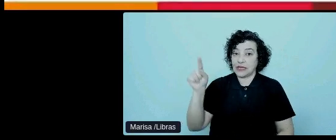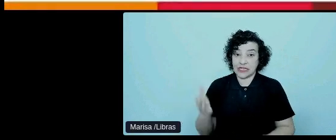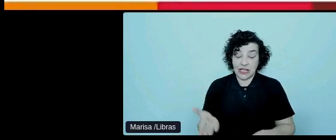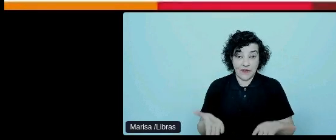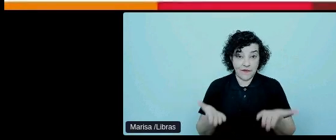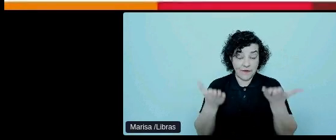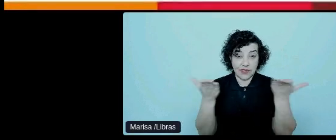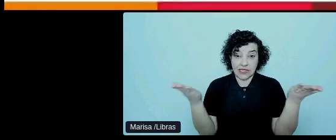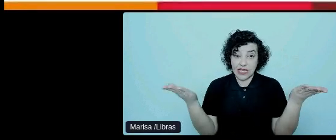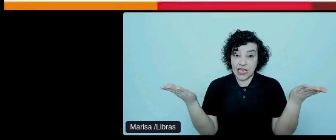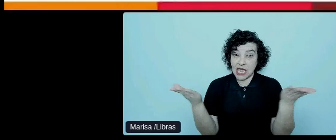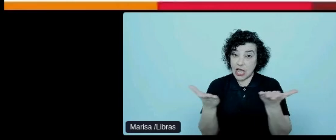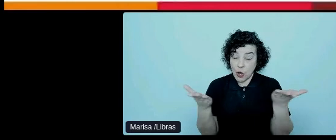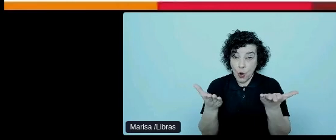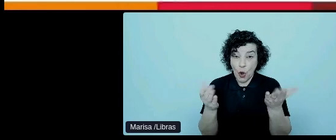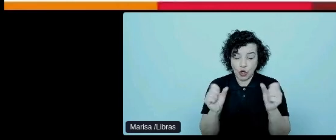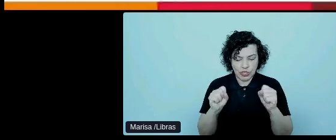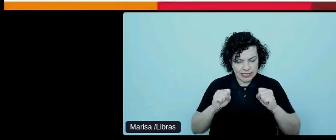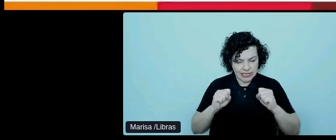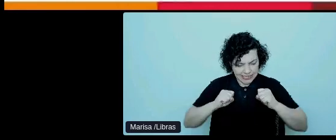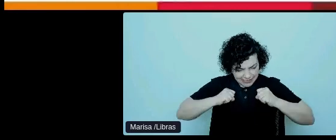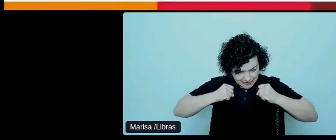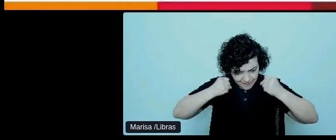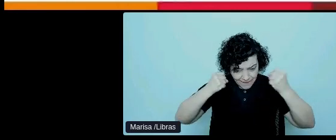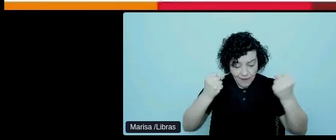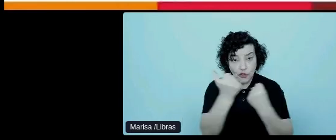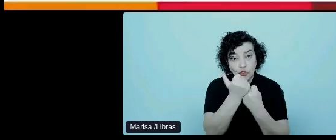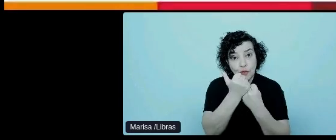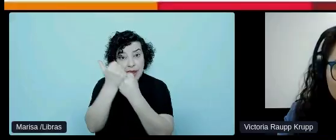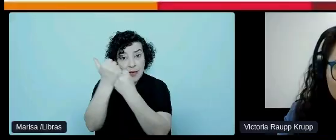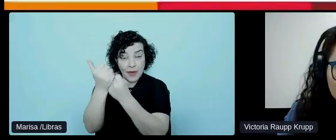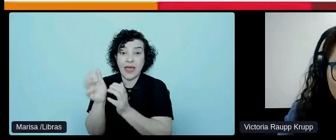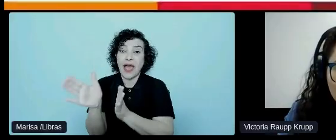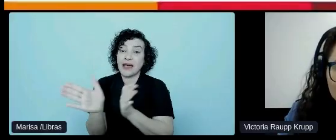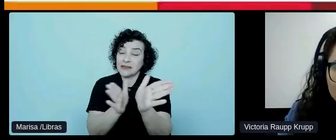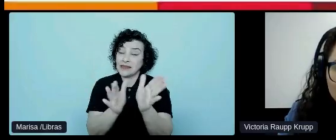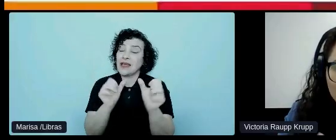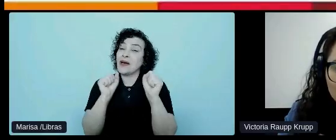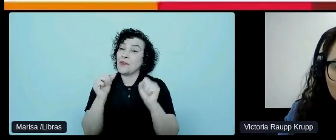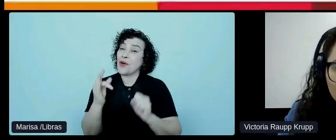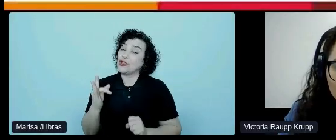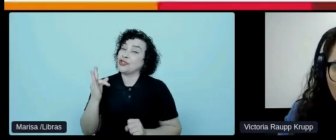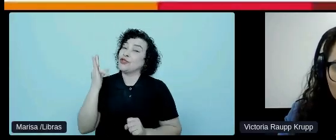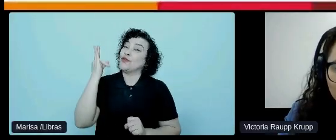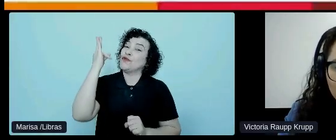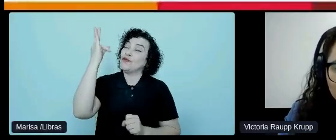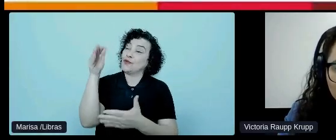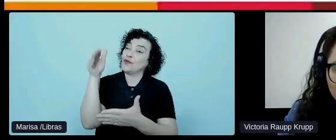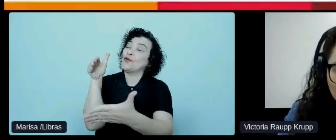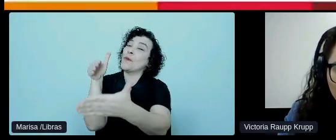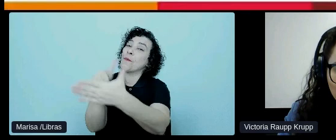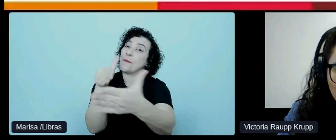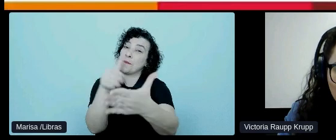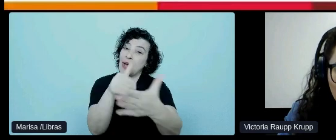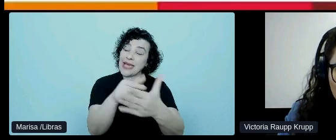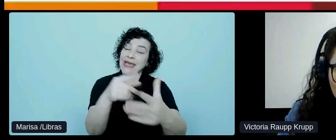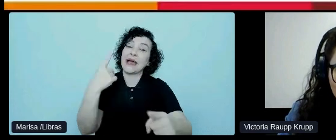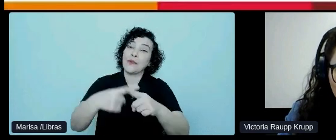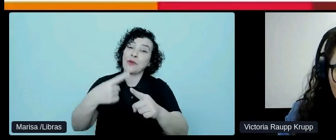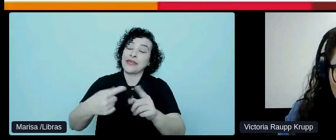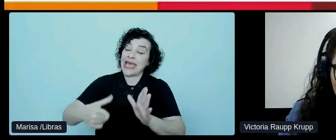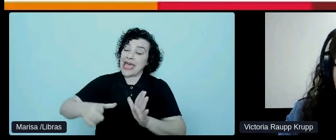a bandeira da acessibilidade, pode ser que no futuro a gente tenha barreiras de acesso em páginas que nós mesmos construímos. Então,